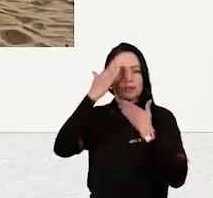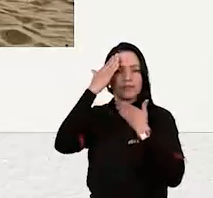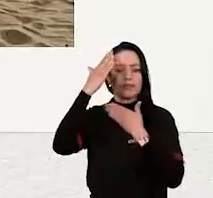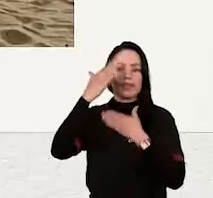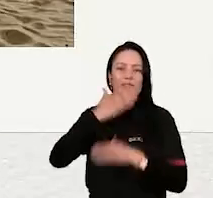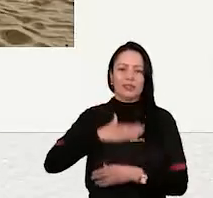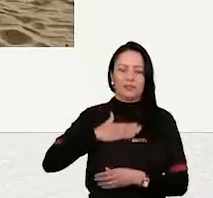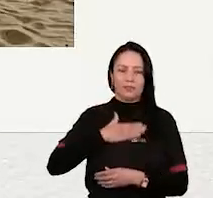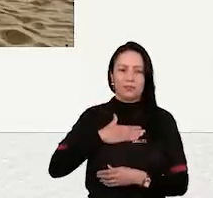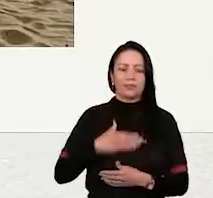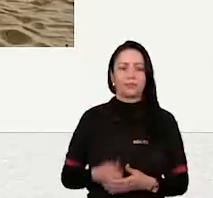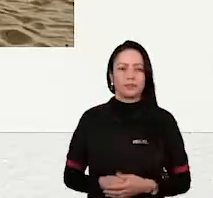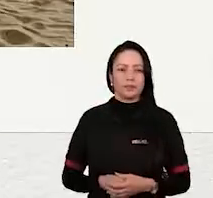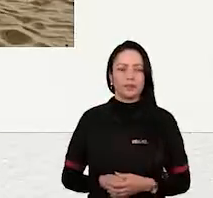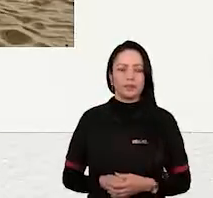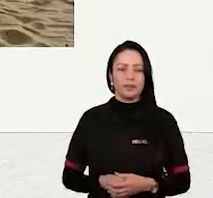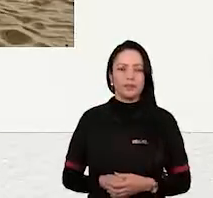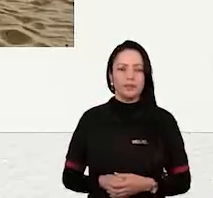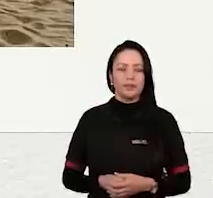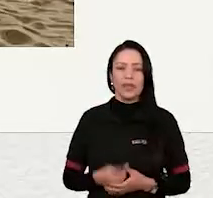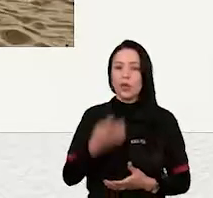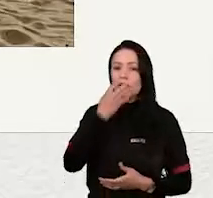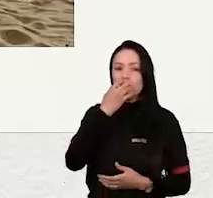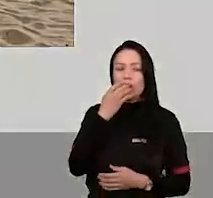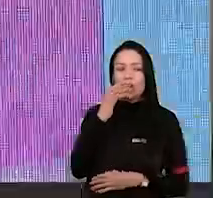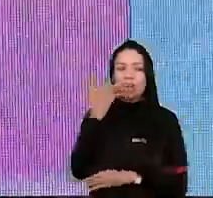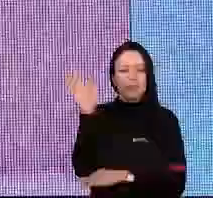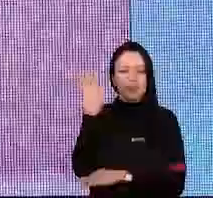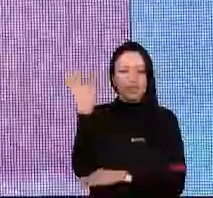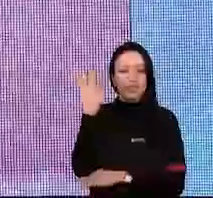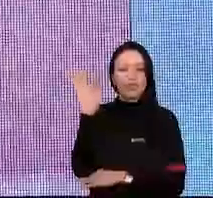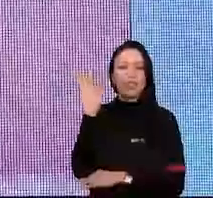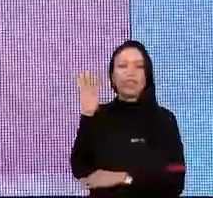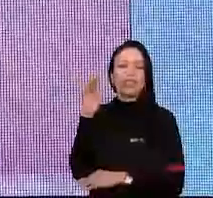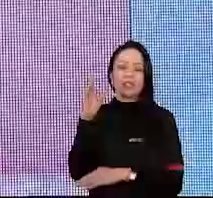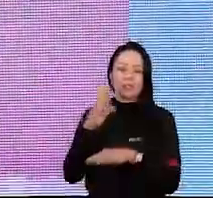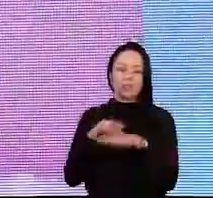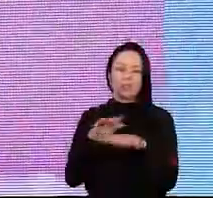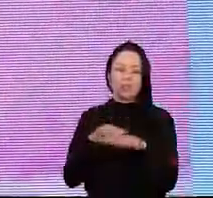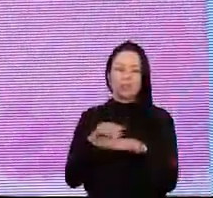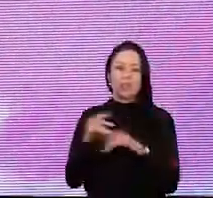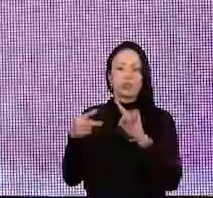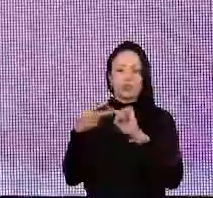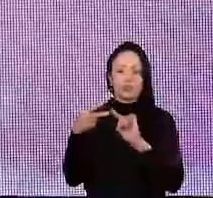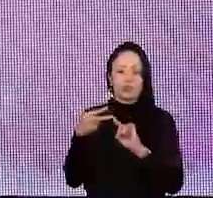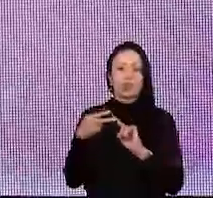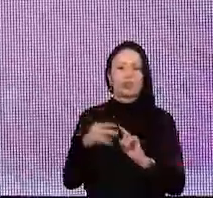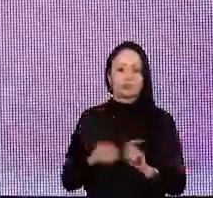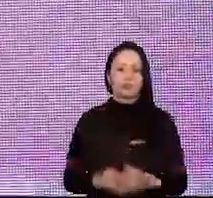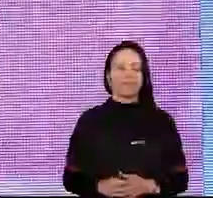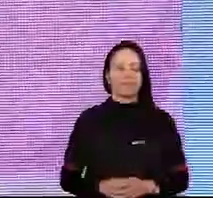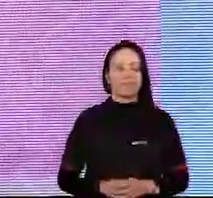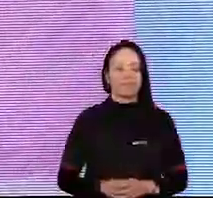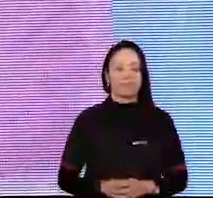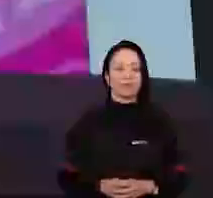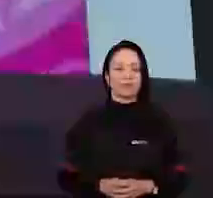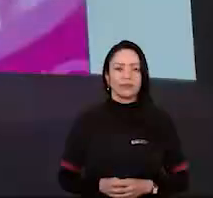ficam muito satisfeitos. Era um bulldog francês com colesteatoma. Como eu disse, os dois fazem os dois.